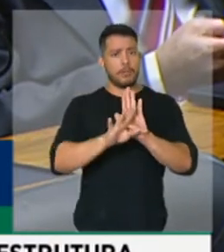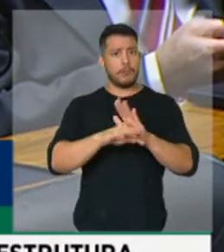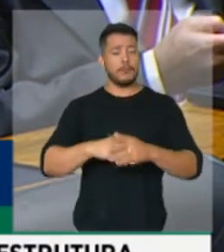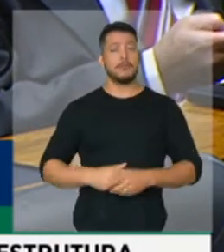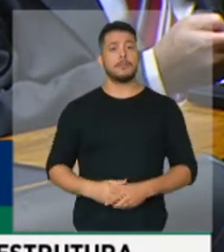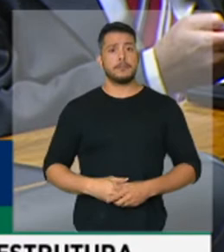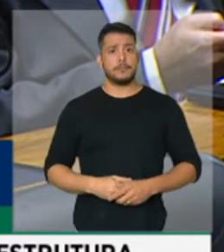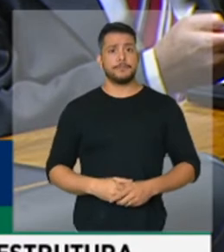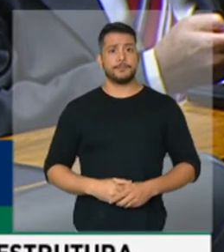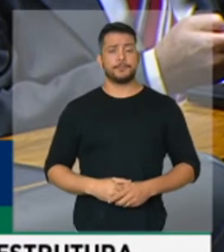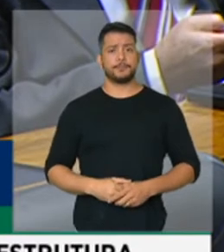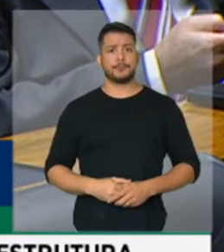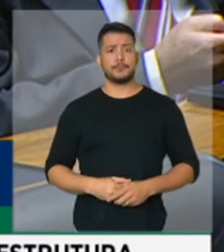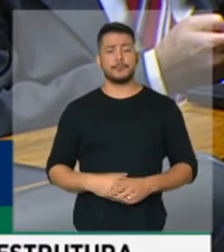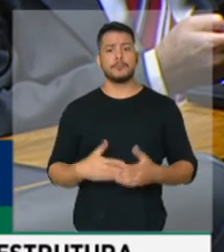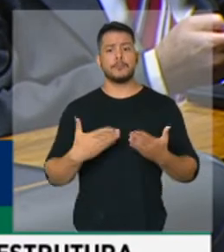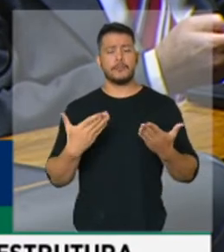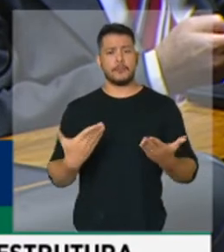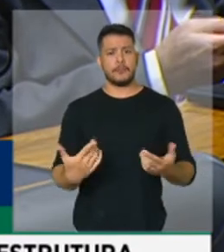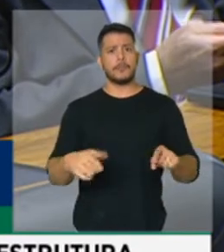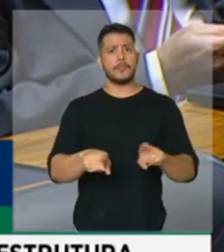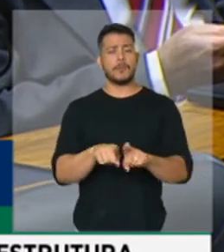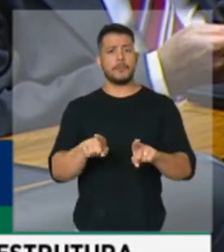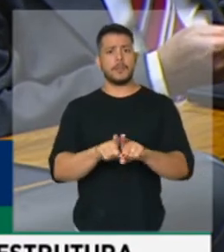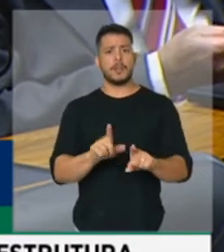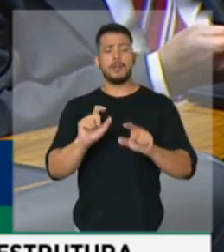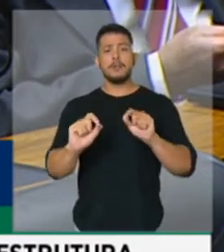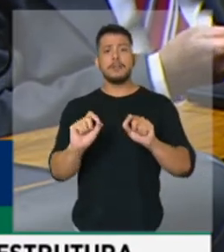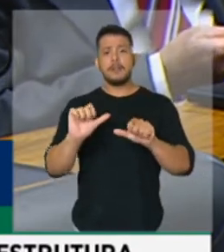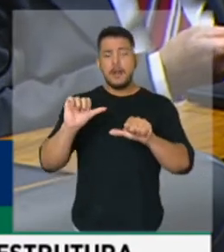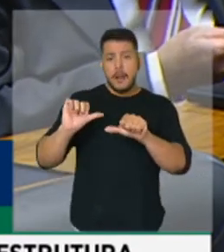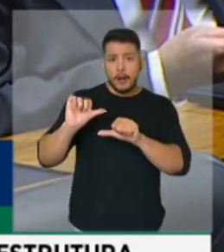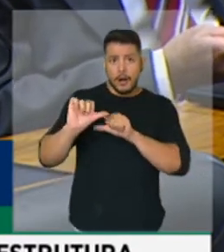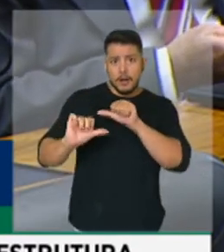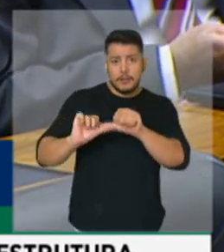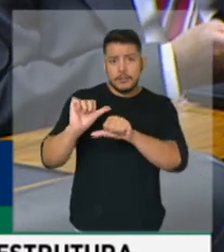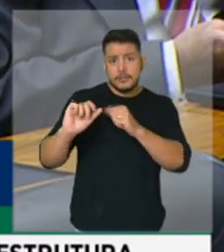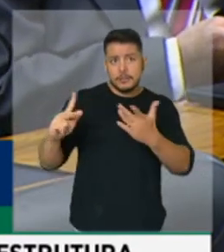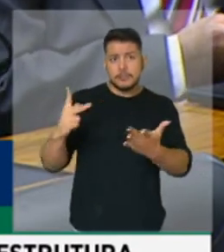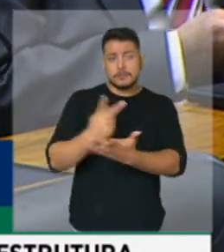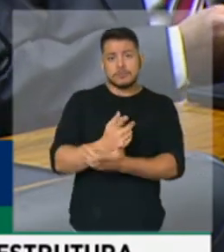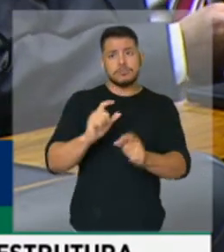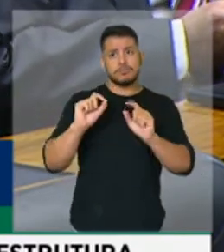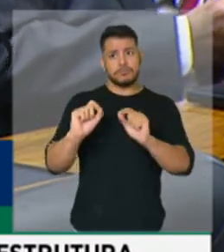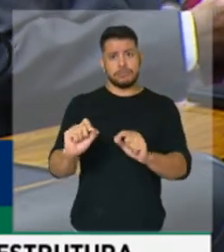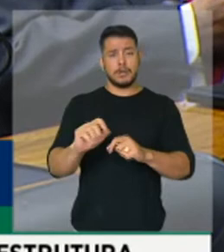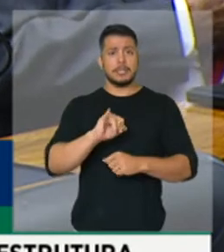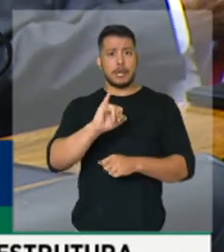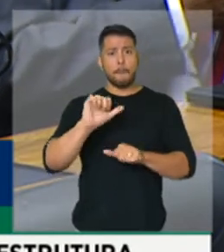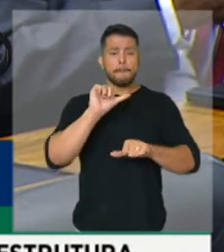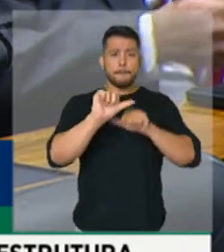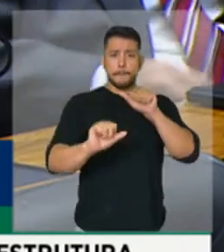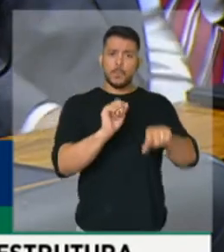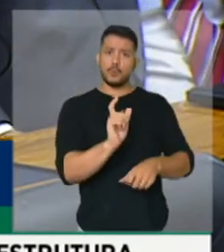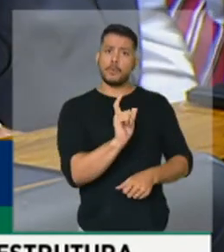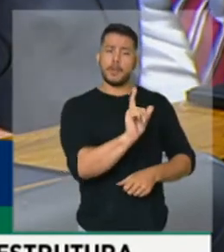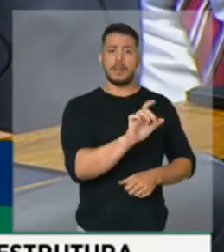aspecto reside na dimensão da alteração promovida. A troca do advérbio especialmente